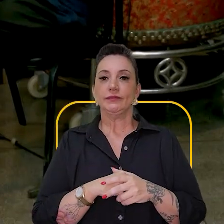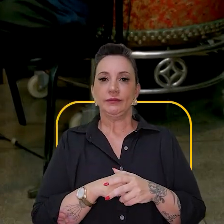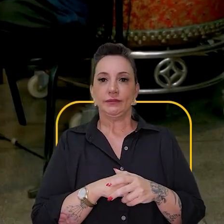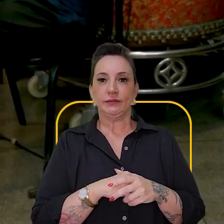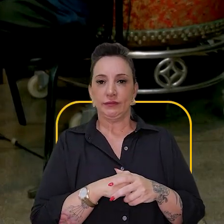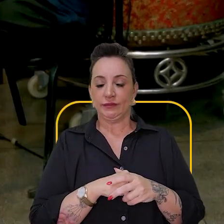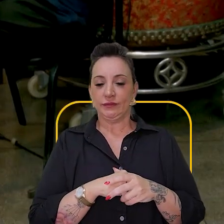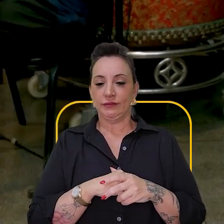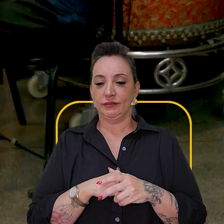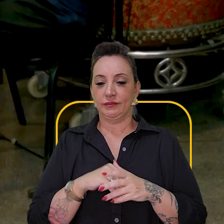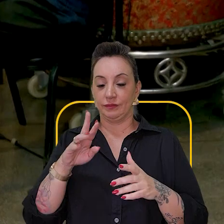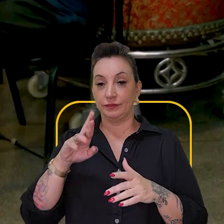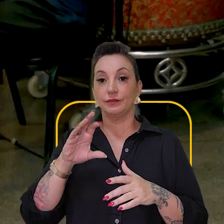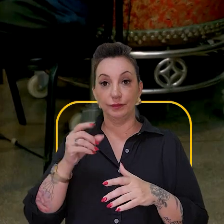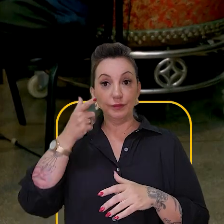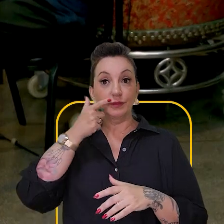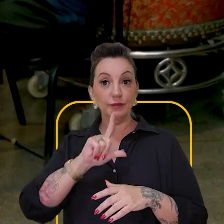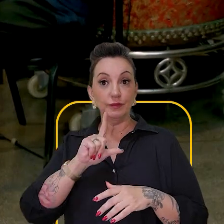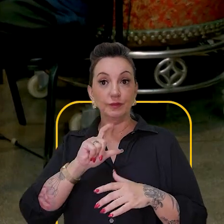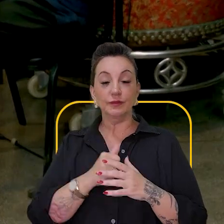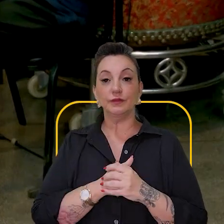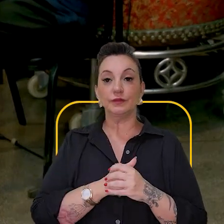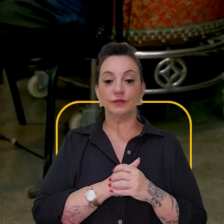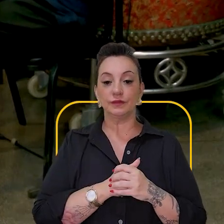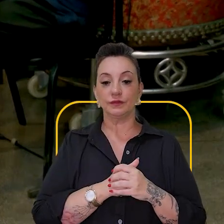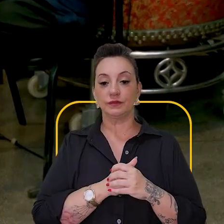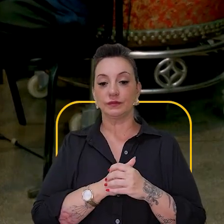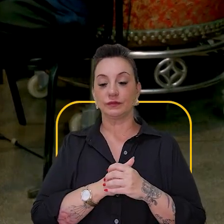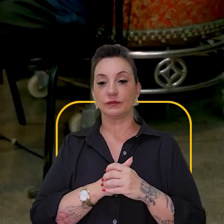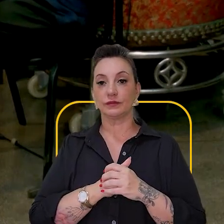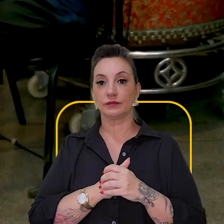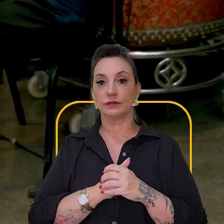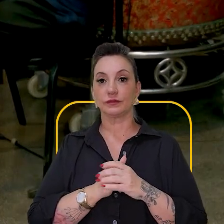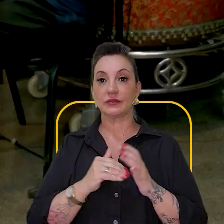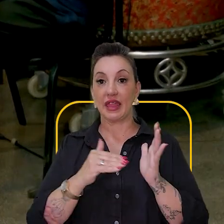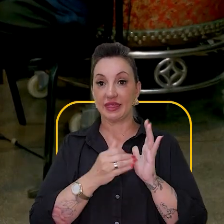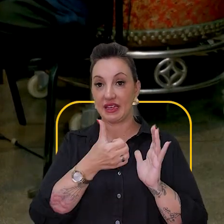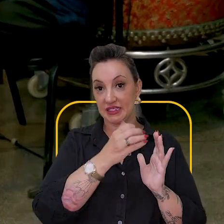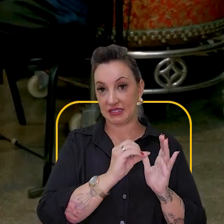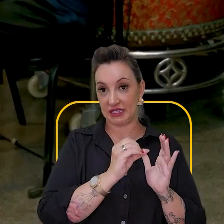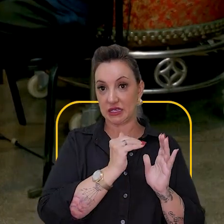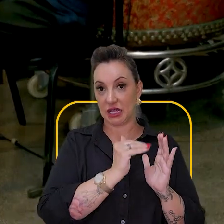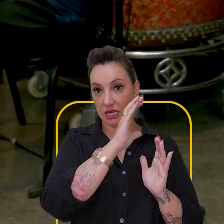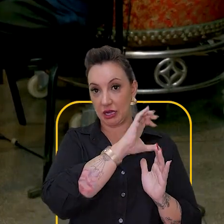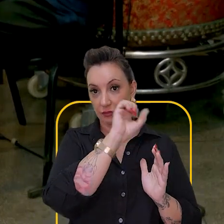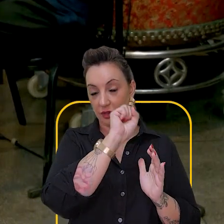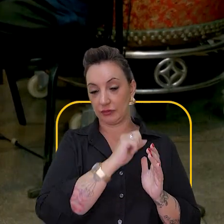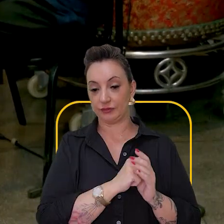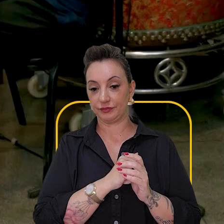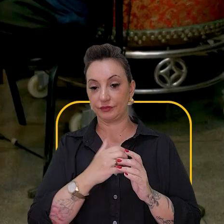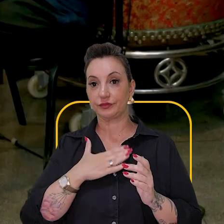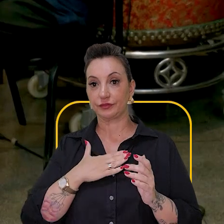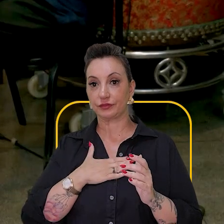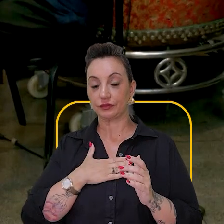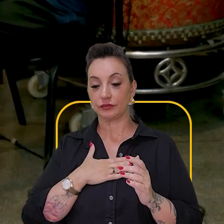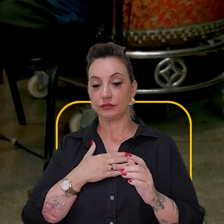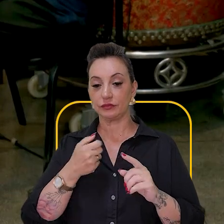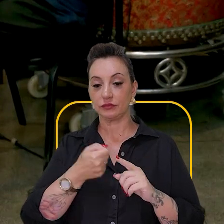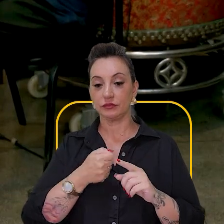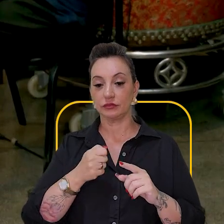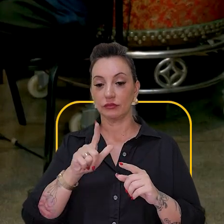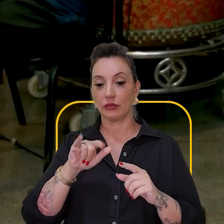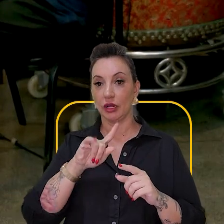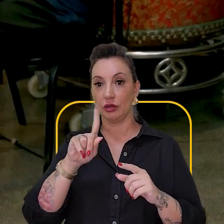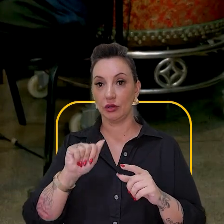ã o Braulio ganhou a a categoria até o 60 aí eu lutei com o